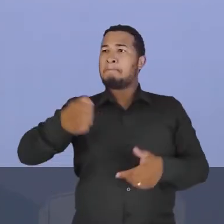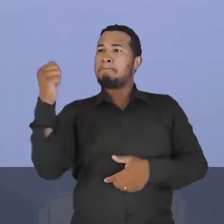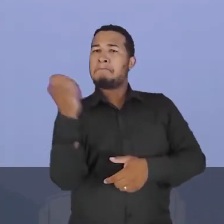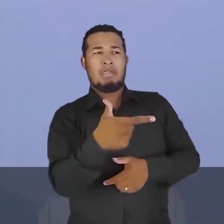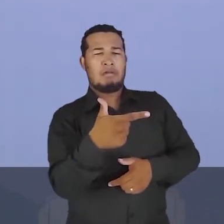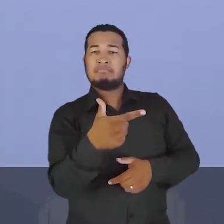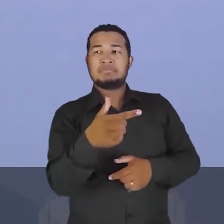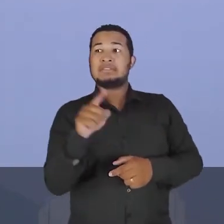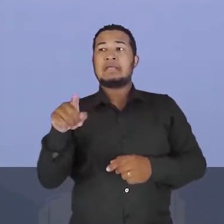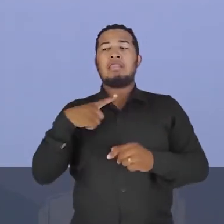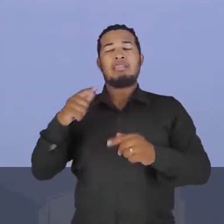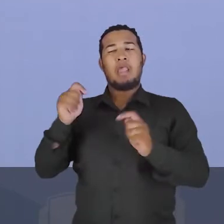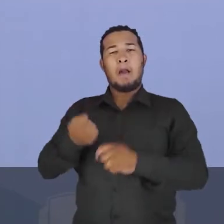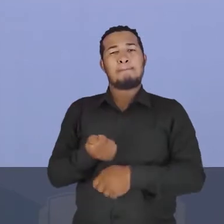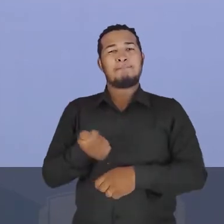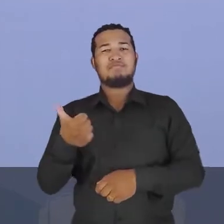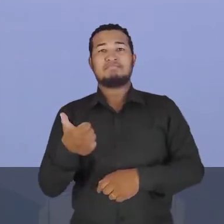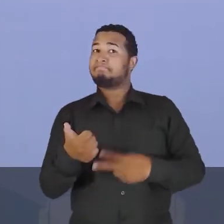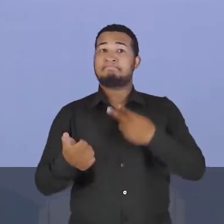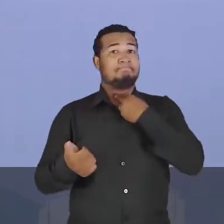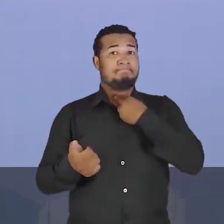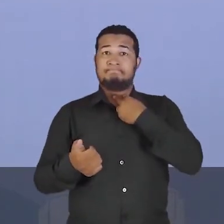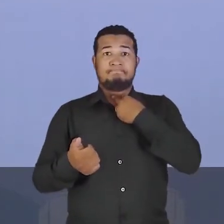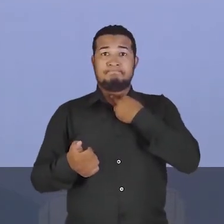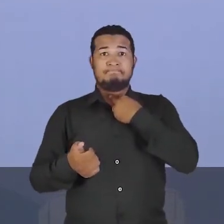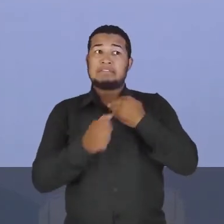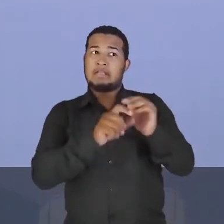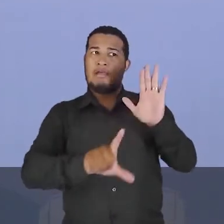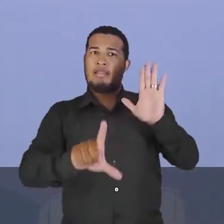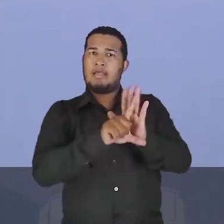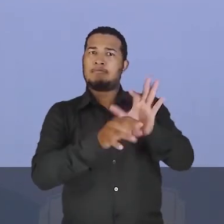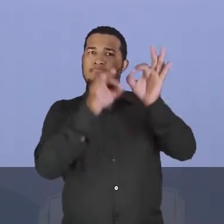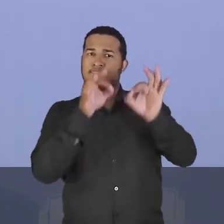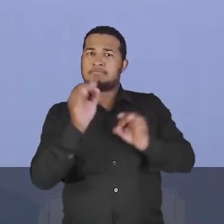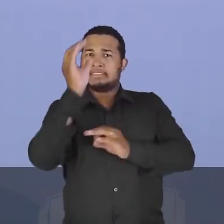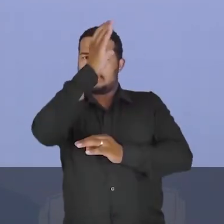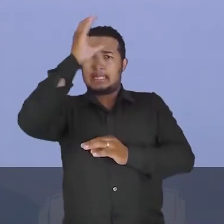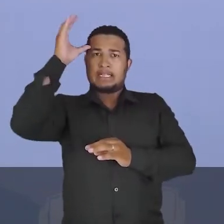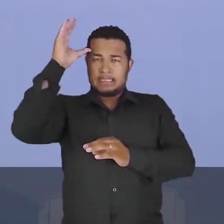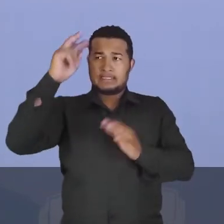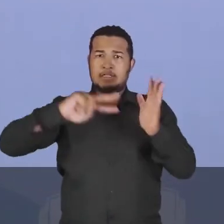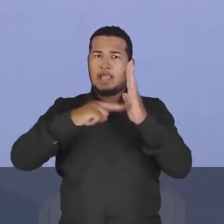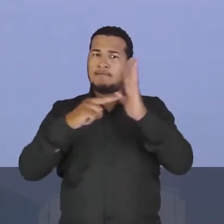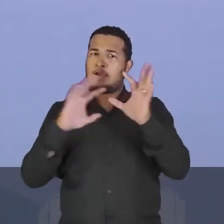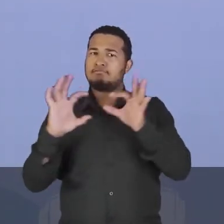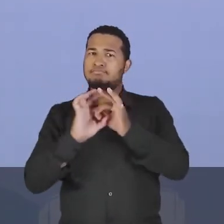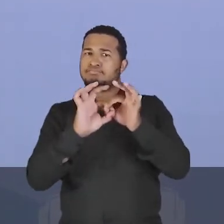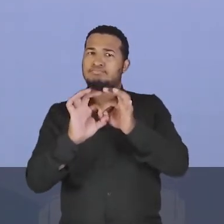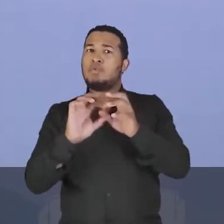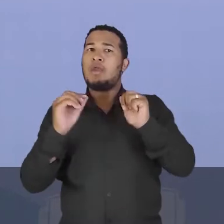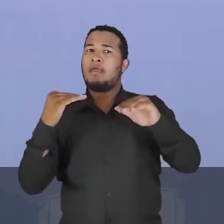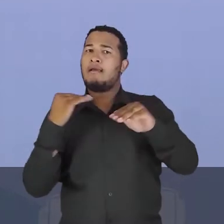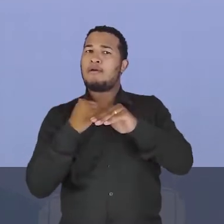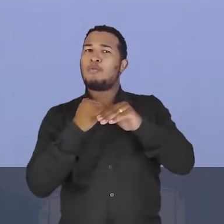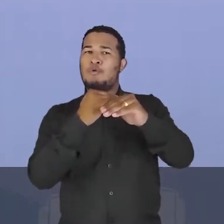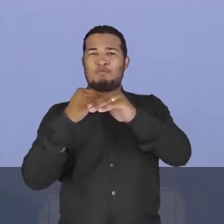determinada vantagem. A ideia do conceito de cidadania, a ideia está vinculada com essa questão da